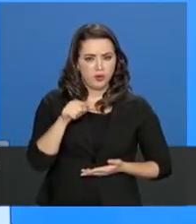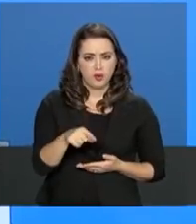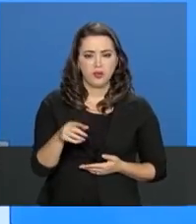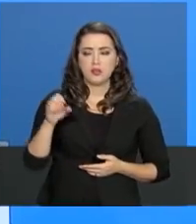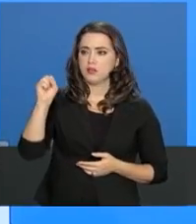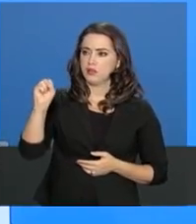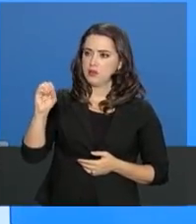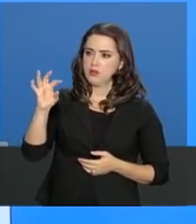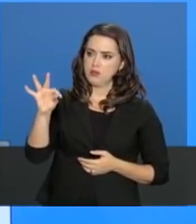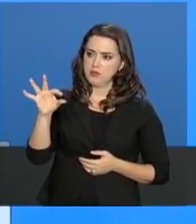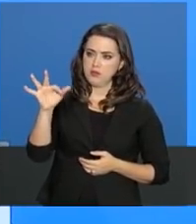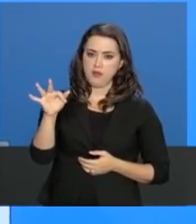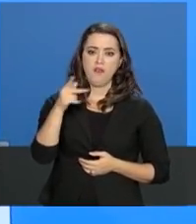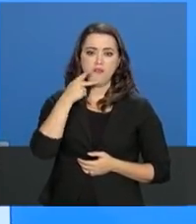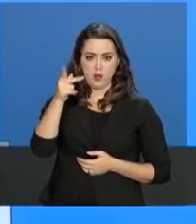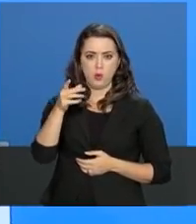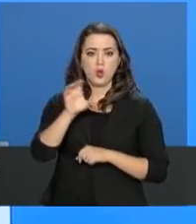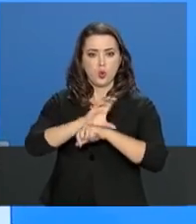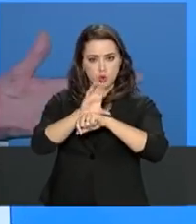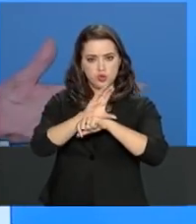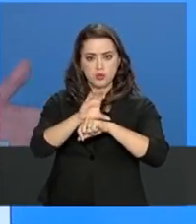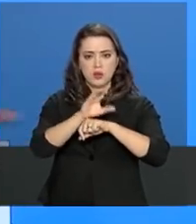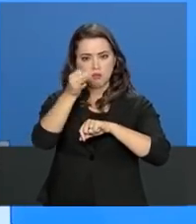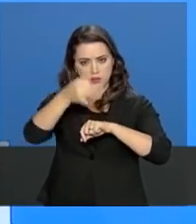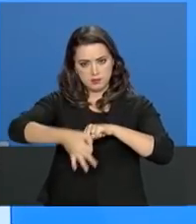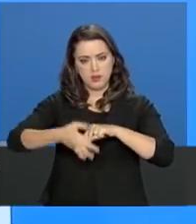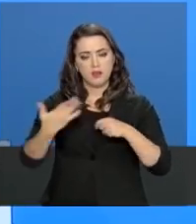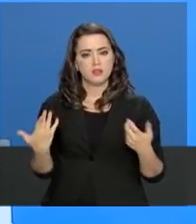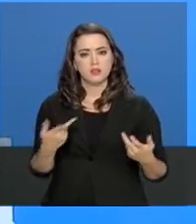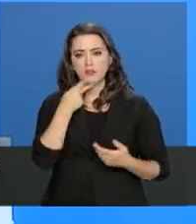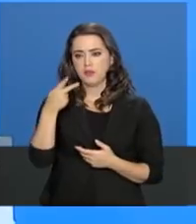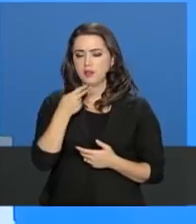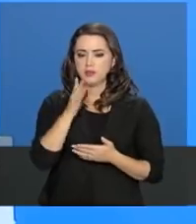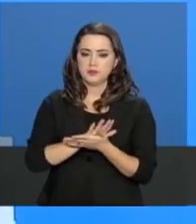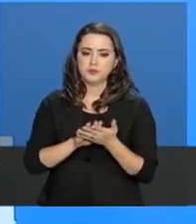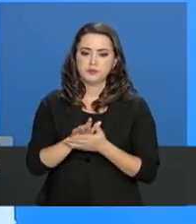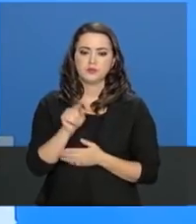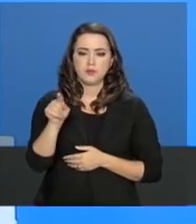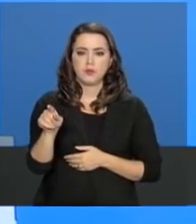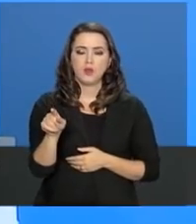supremo disse que eu estou constitucionalmente correto que eu iria comentar